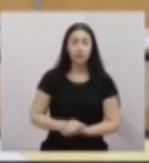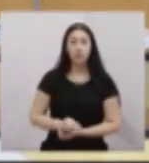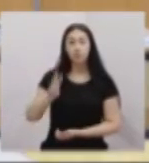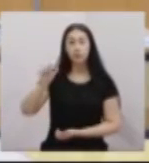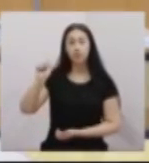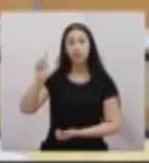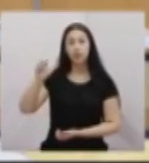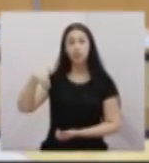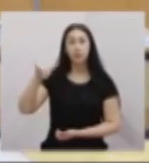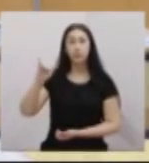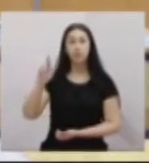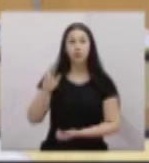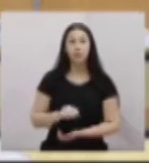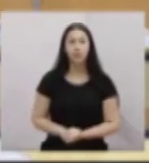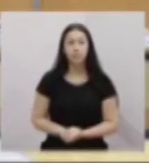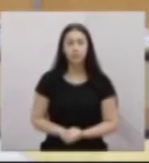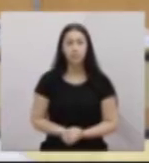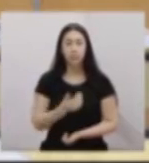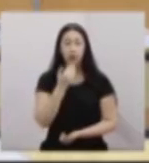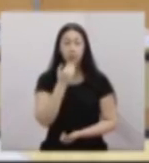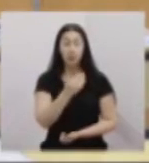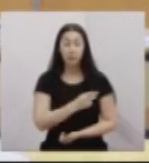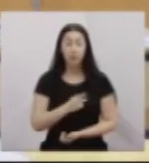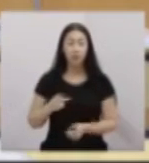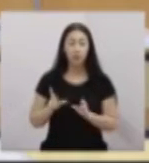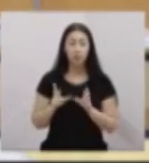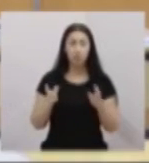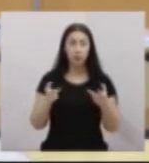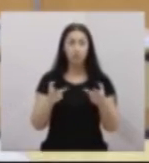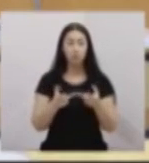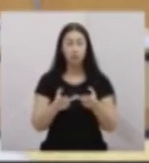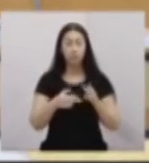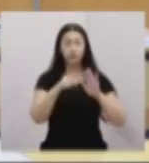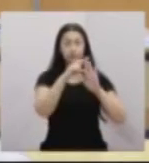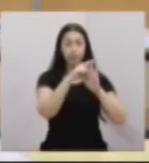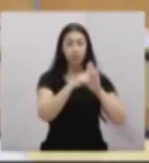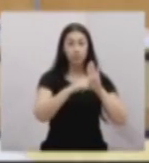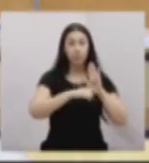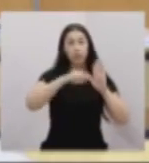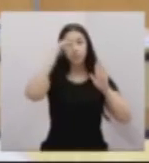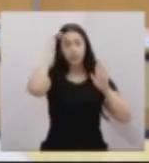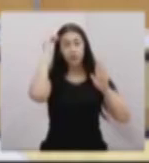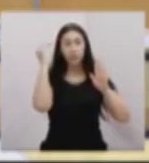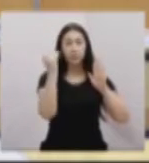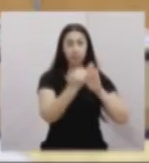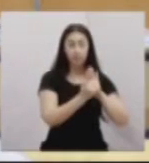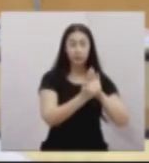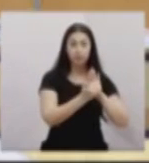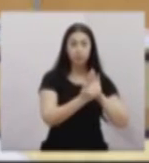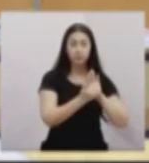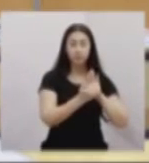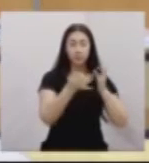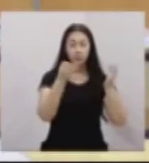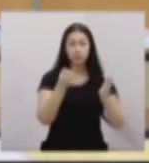Valmir Meia Lua. Requeremos ao excelentíssimo senhor presidente dessa casa, ouvido e aprovado pelo egrégio plenário, cumpridas